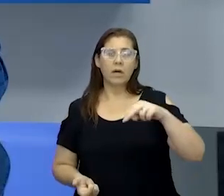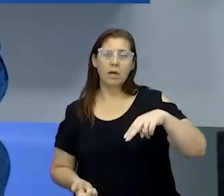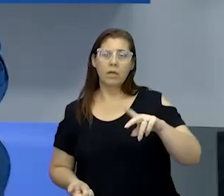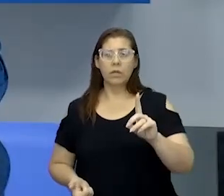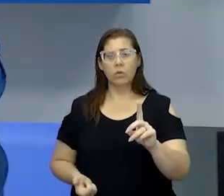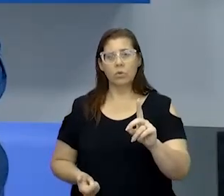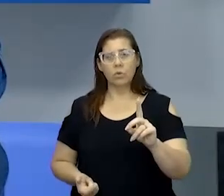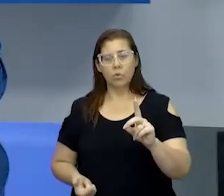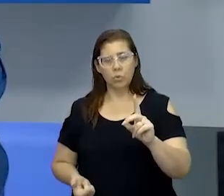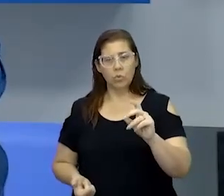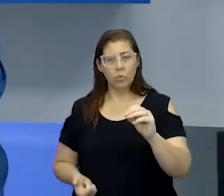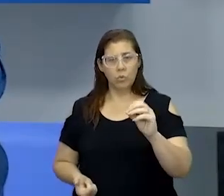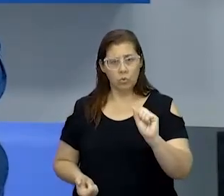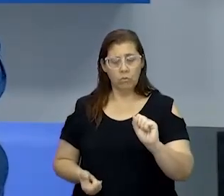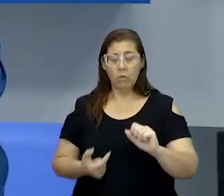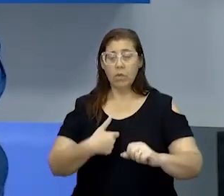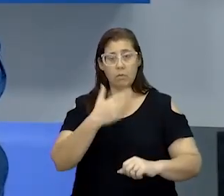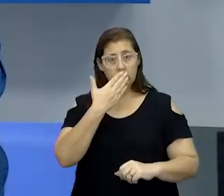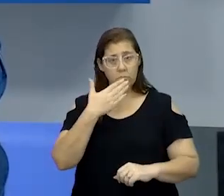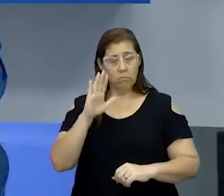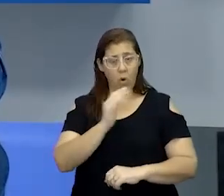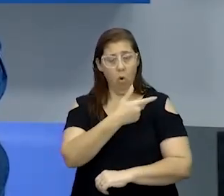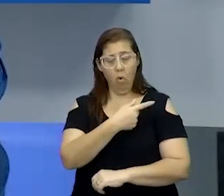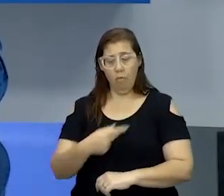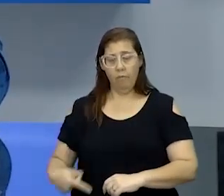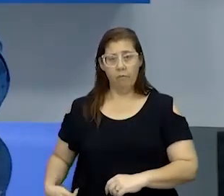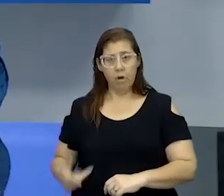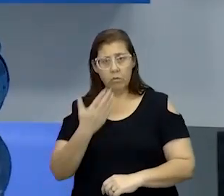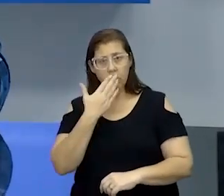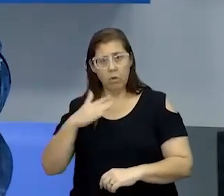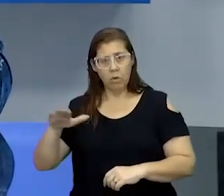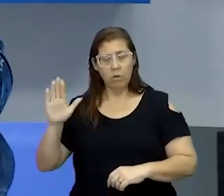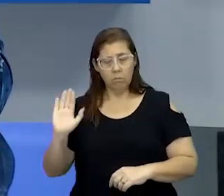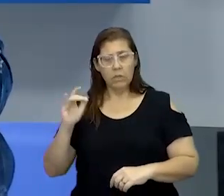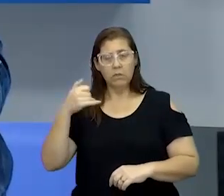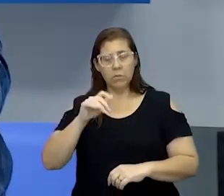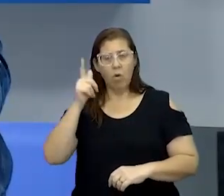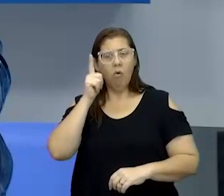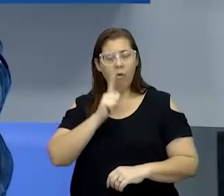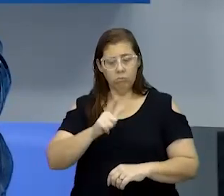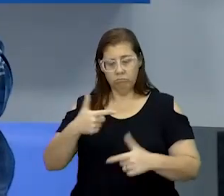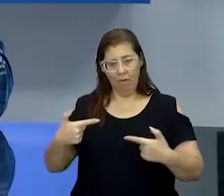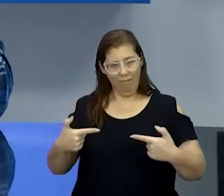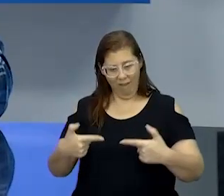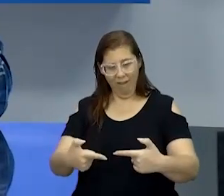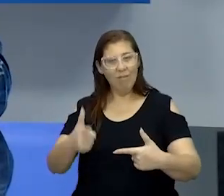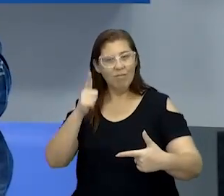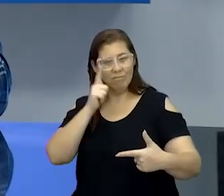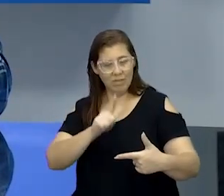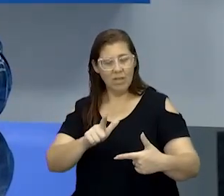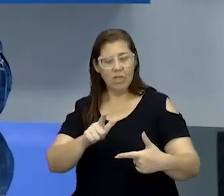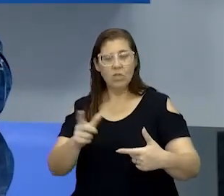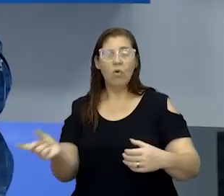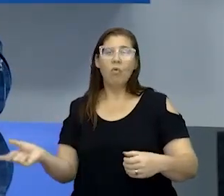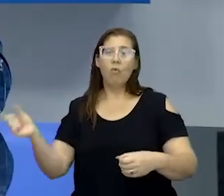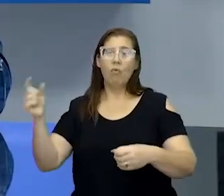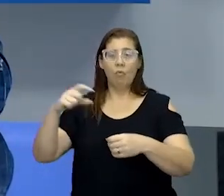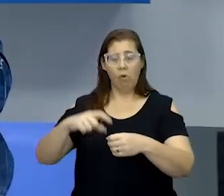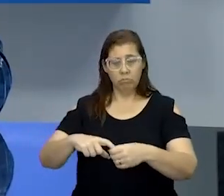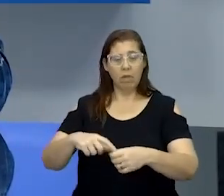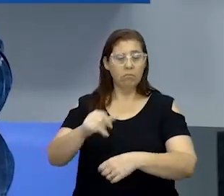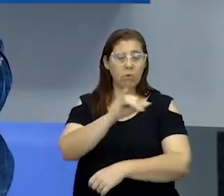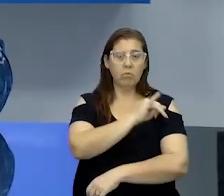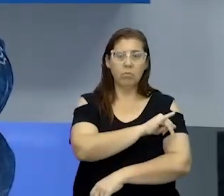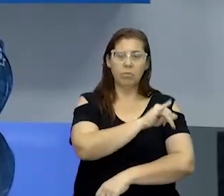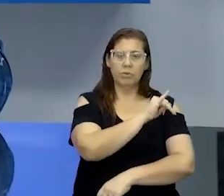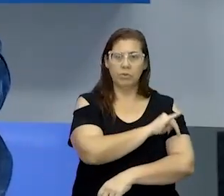Janeiro, eles receberam uma promessa do governo que era de que se eles ganhassem a guerra, eles voltariam para o Rio de